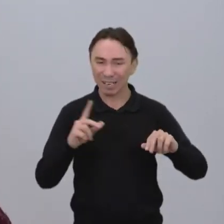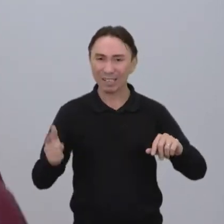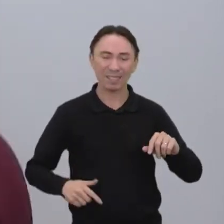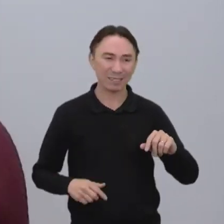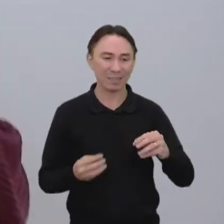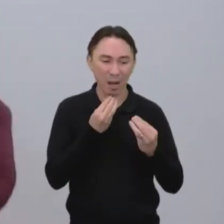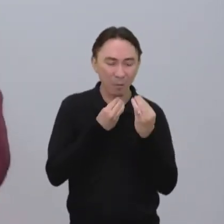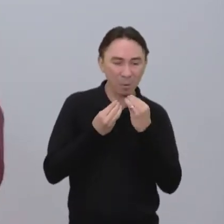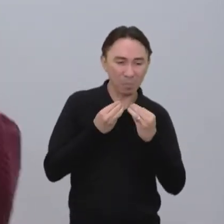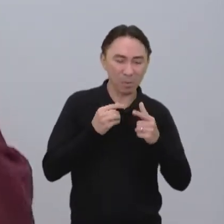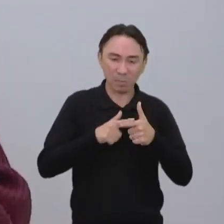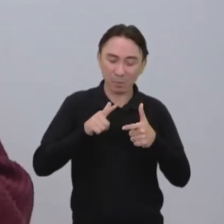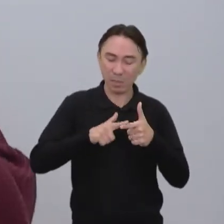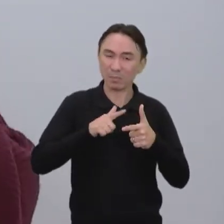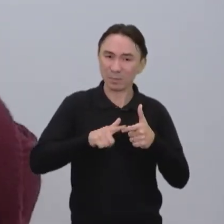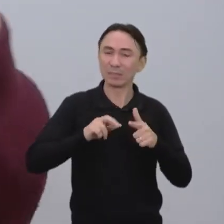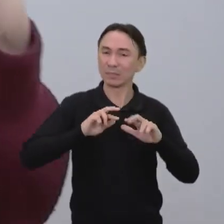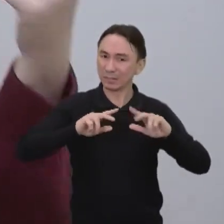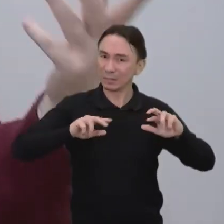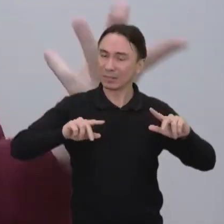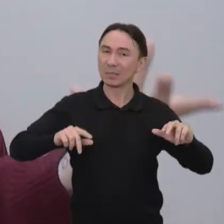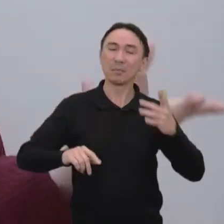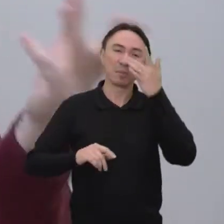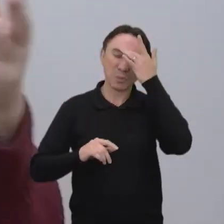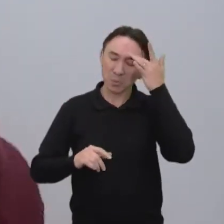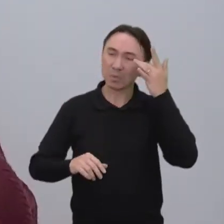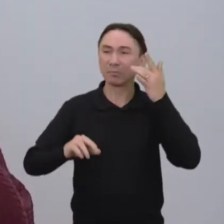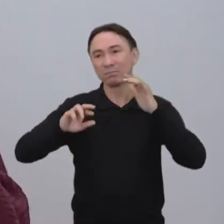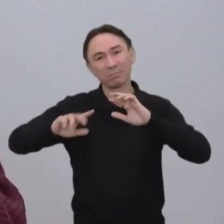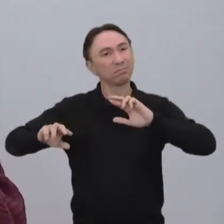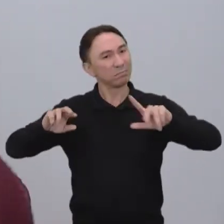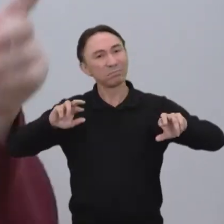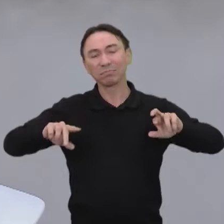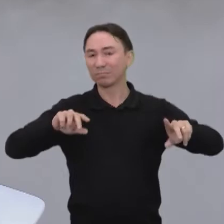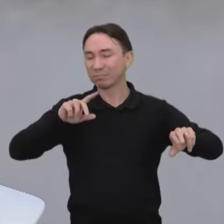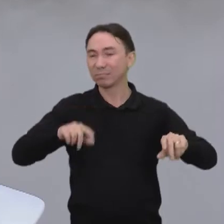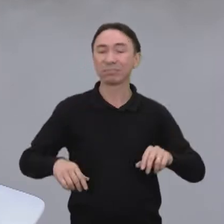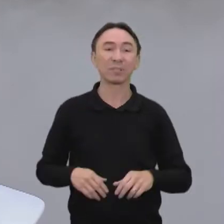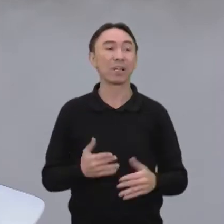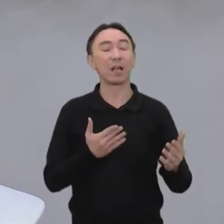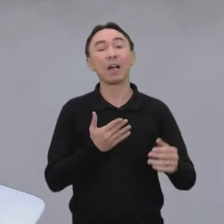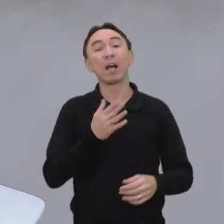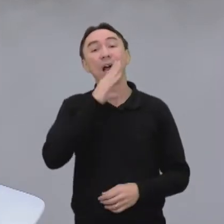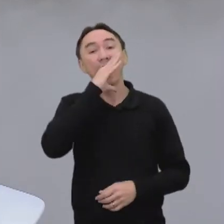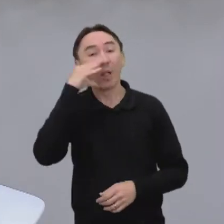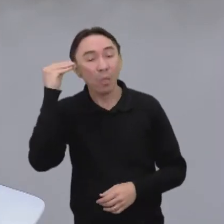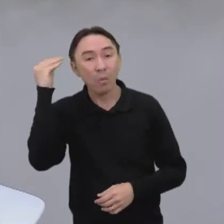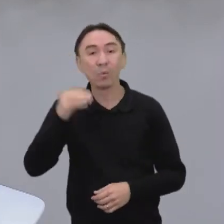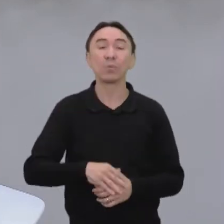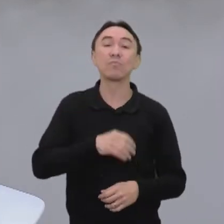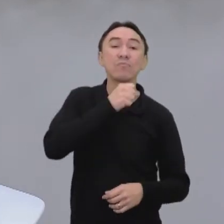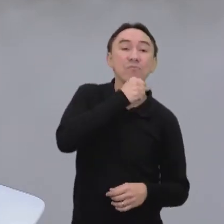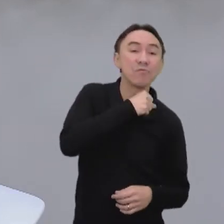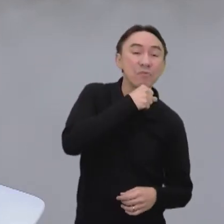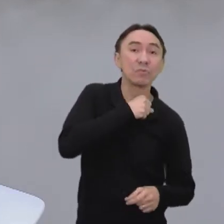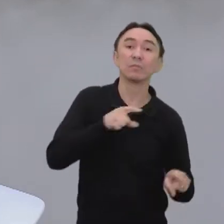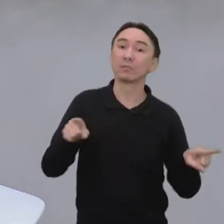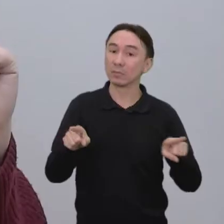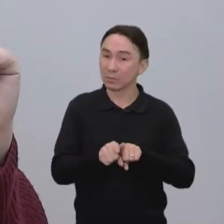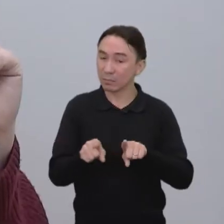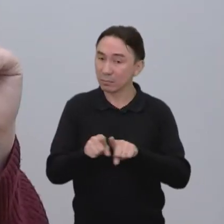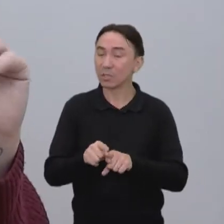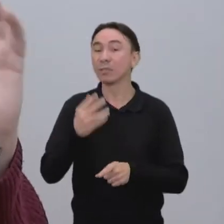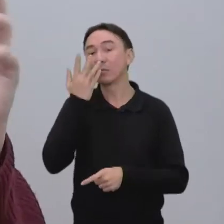alimentares afetam toda a população. A gente está falando de adultos, a gente está falando de idosos e de crianças também. Cada vez mais, Pri, a